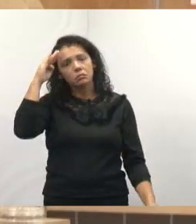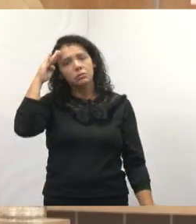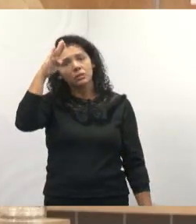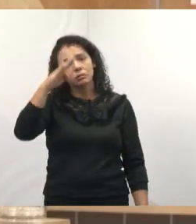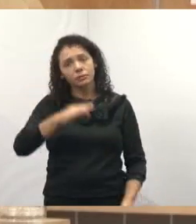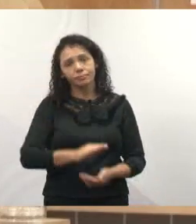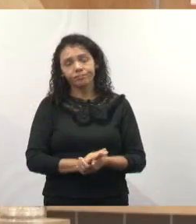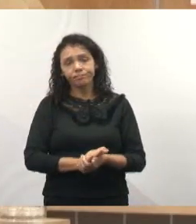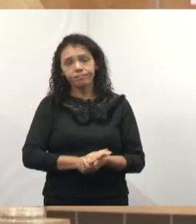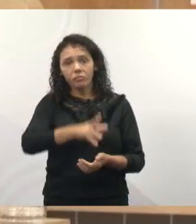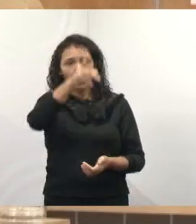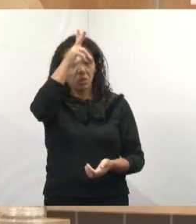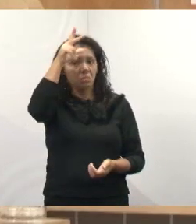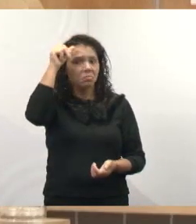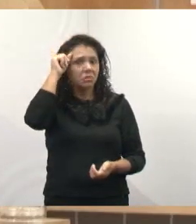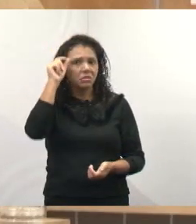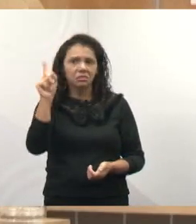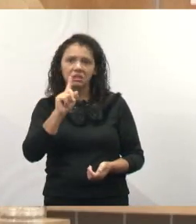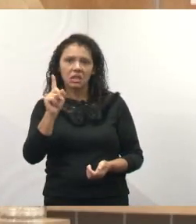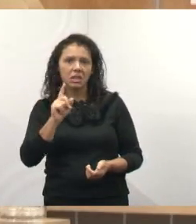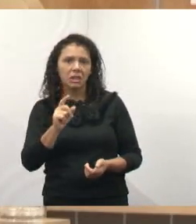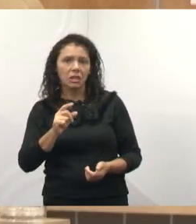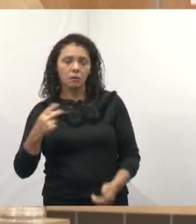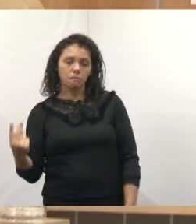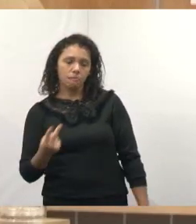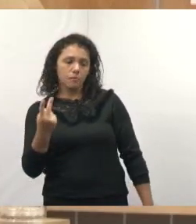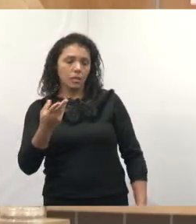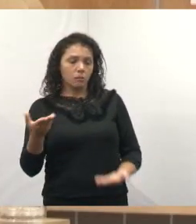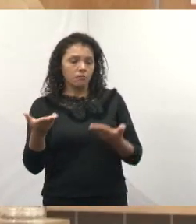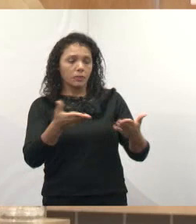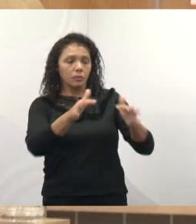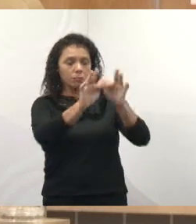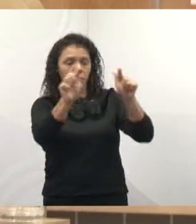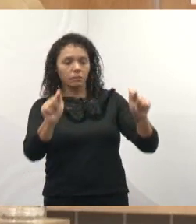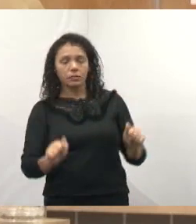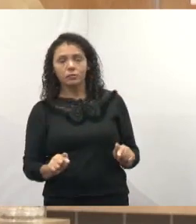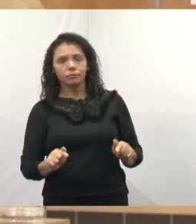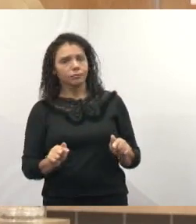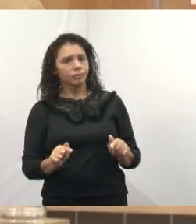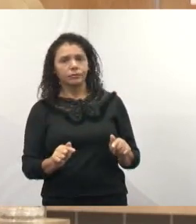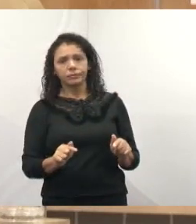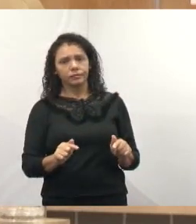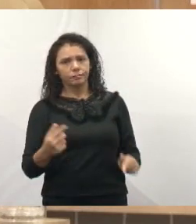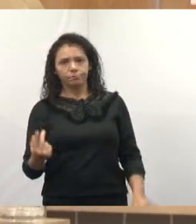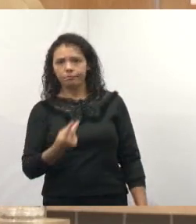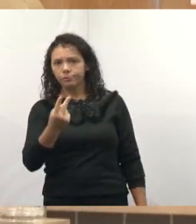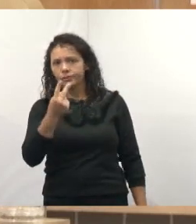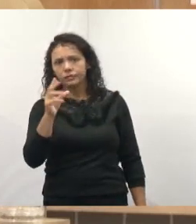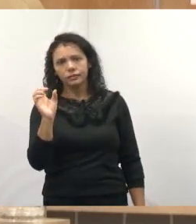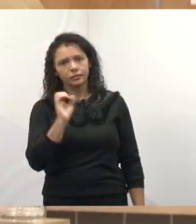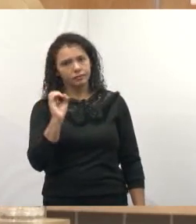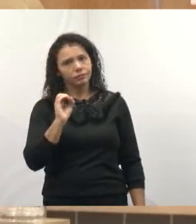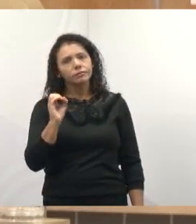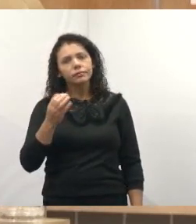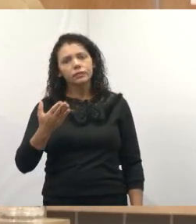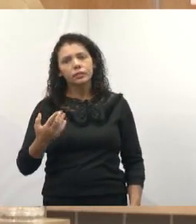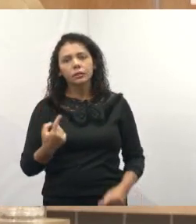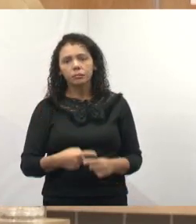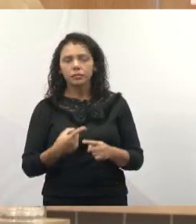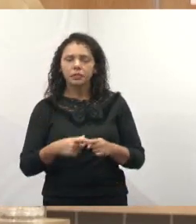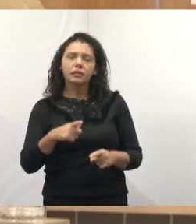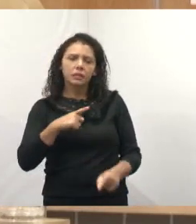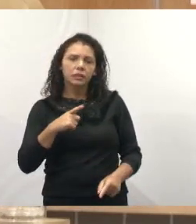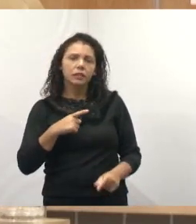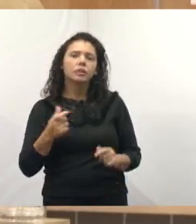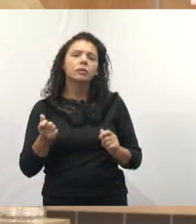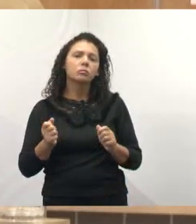não priorizou o servidor público, a valorização do servidor, porque a gente tem margem para elevar. Então,